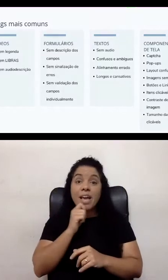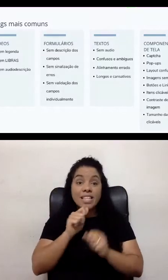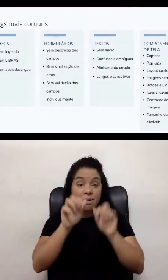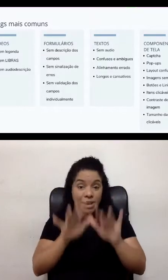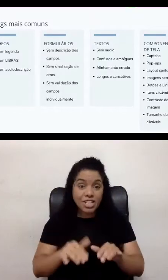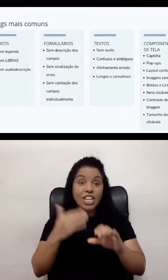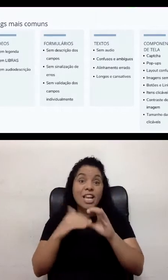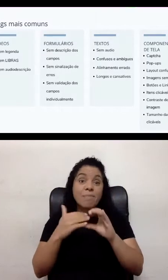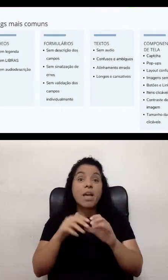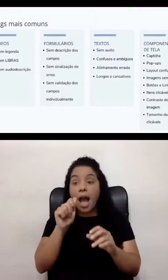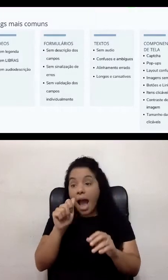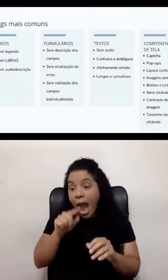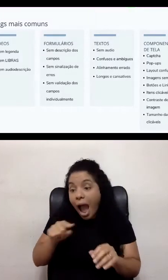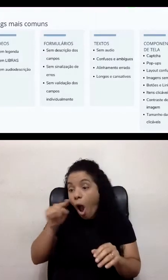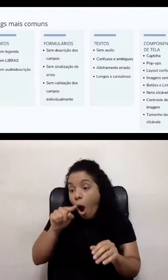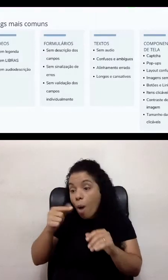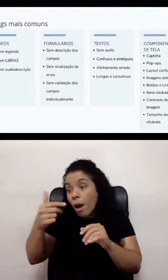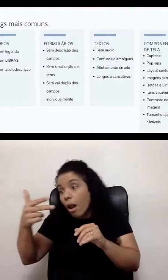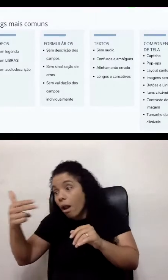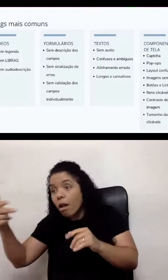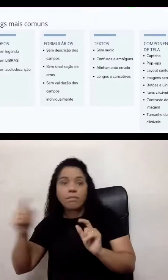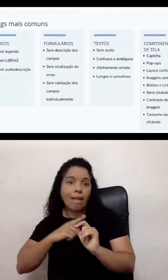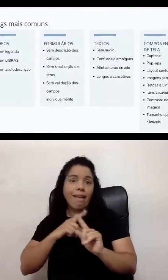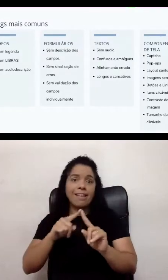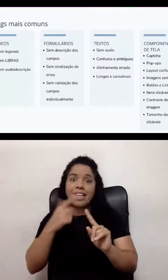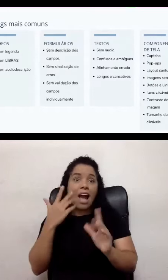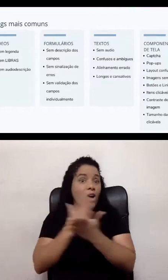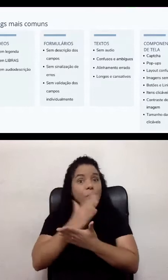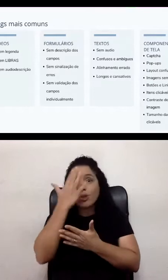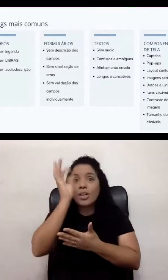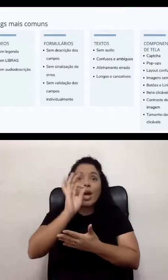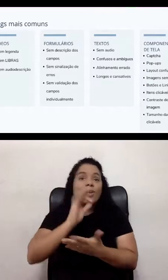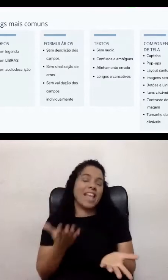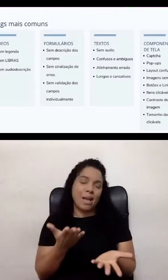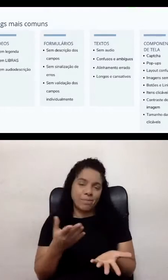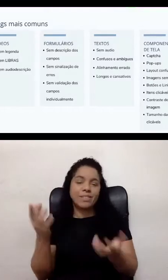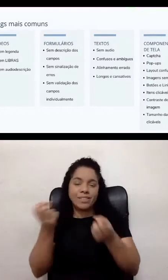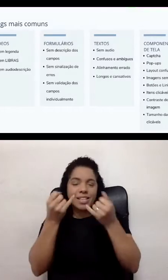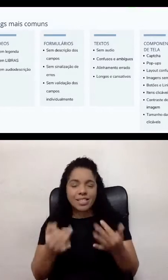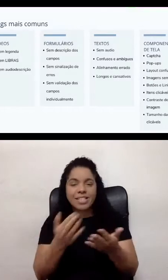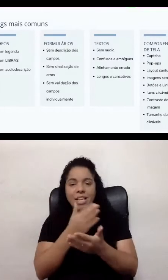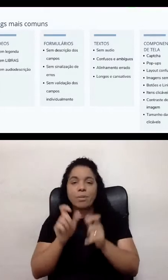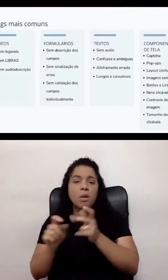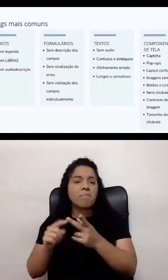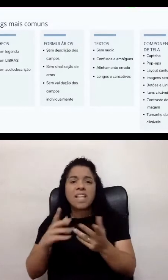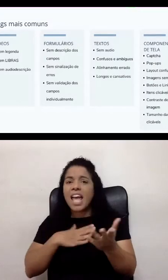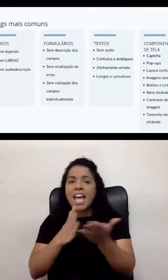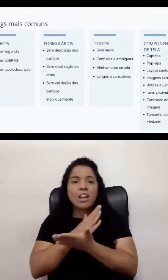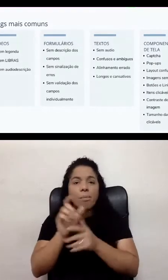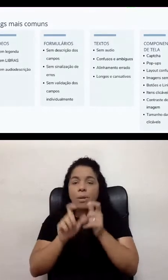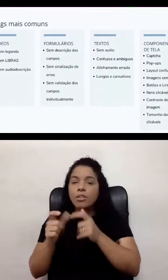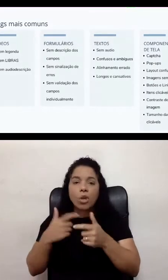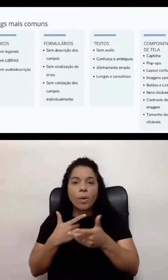que o e-mail tem um arroba qualquer coisa, entendeu? Então você tem que dar essa descrição para a pessoa, tá? Tem muita gente que não nasceu na